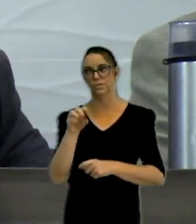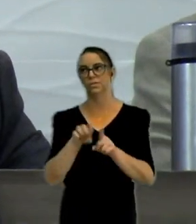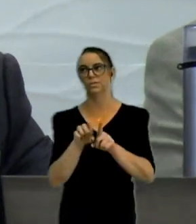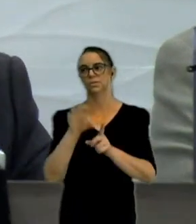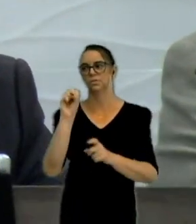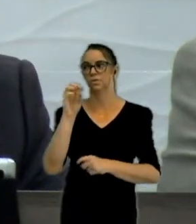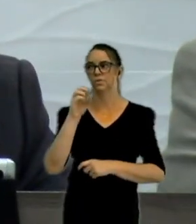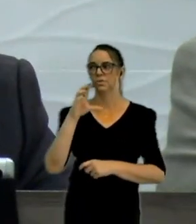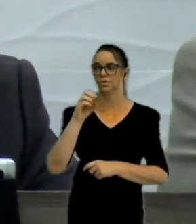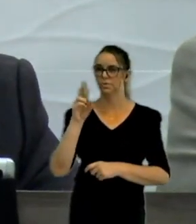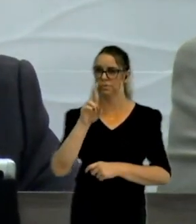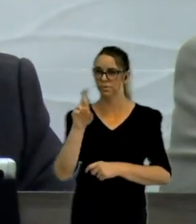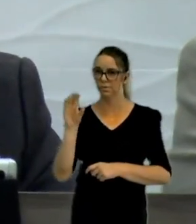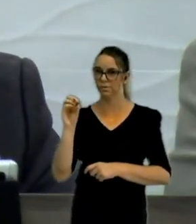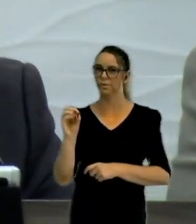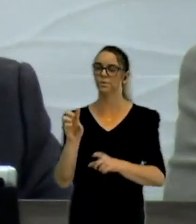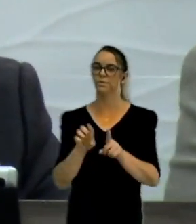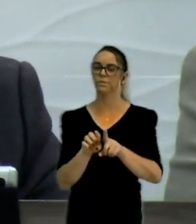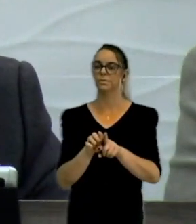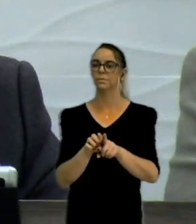Socorro Brito,